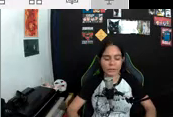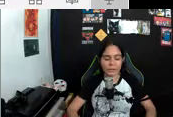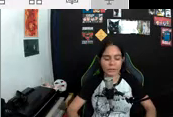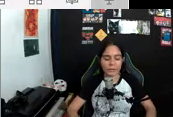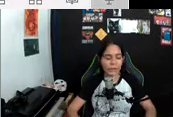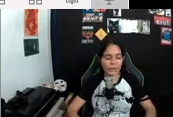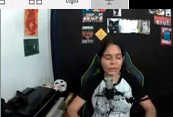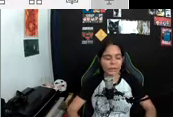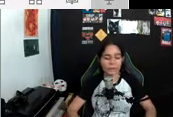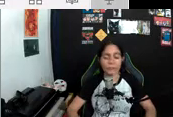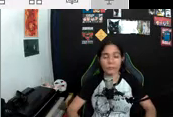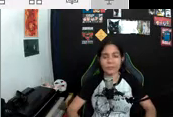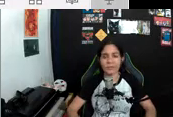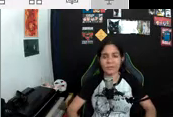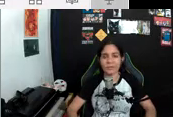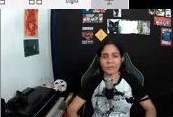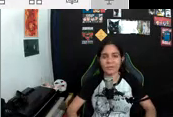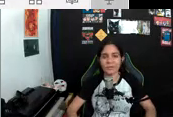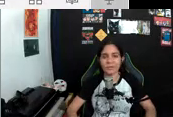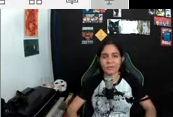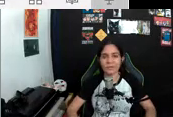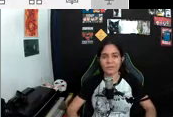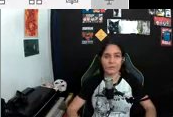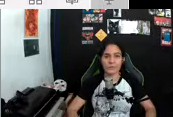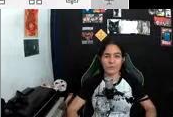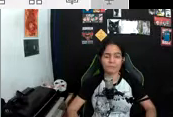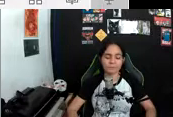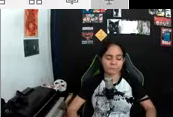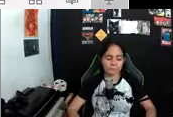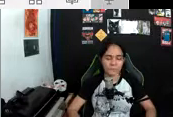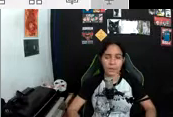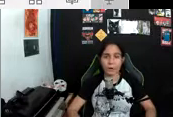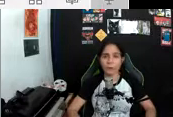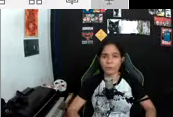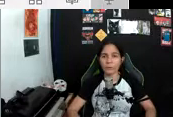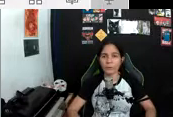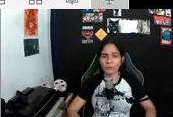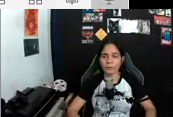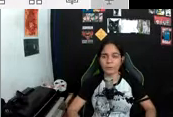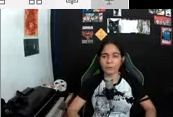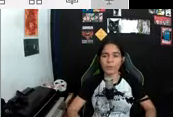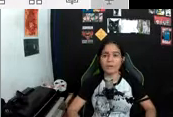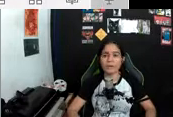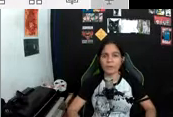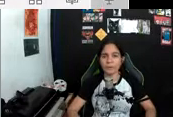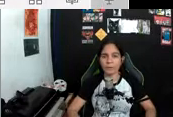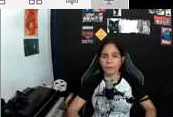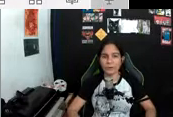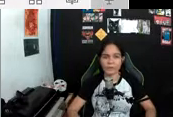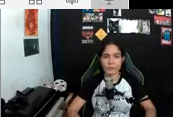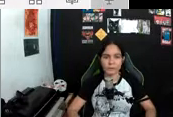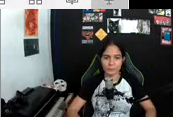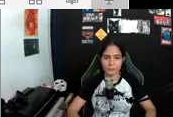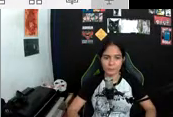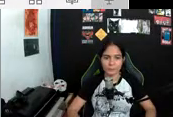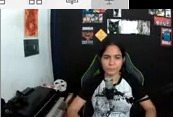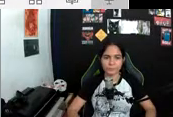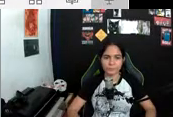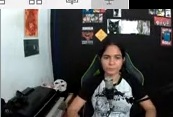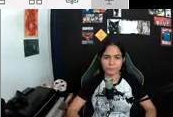continue ocorrendo em ambientes de saúde ao qual o profissional enfermeiro vai estar